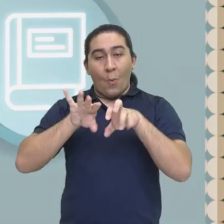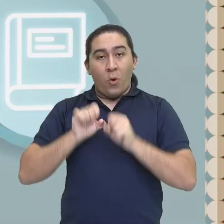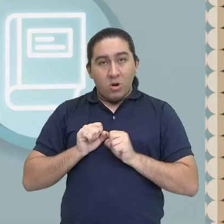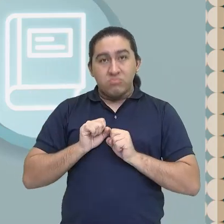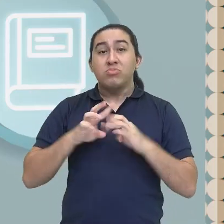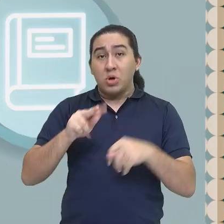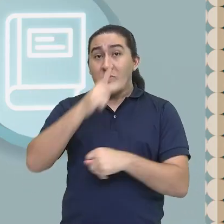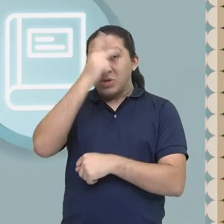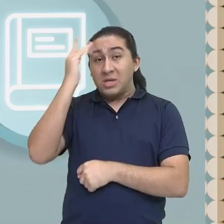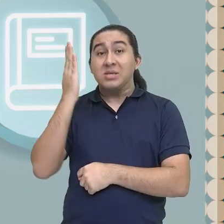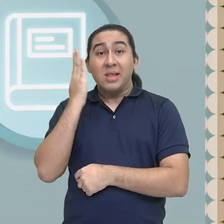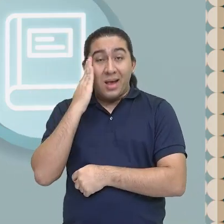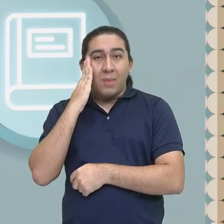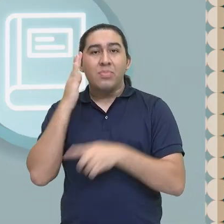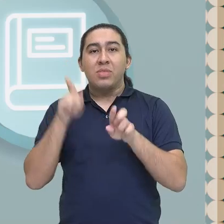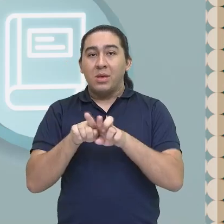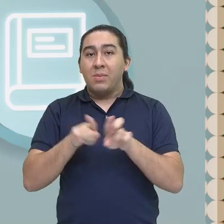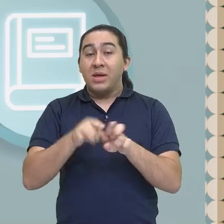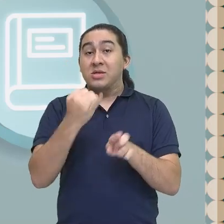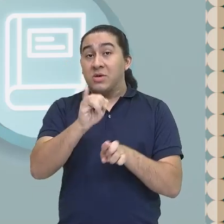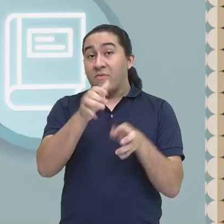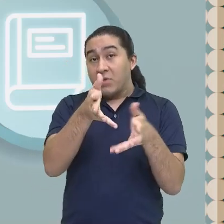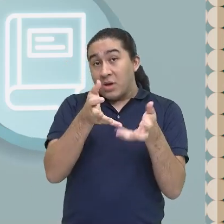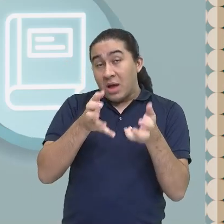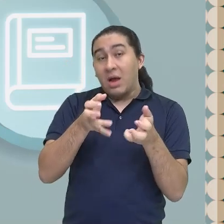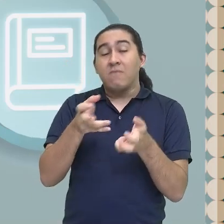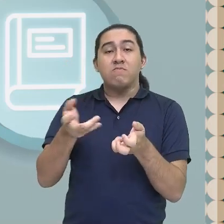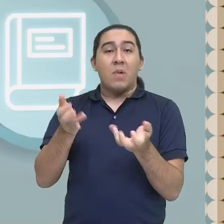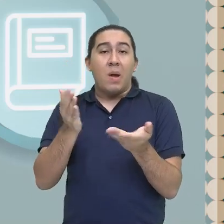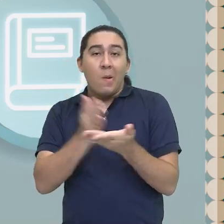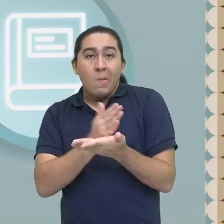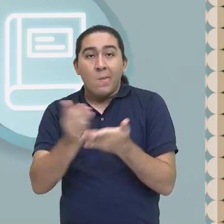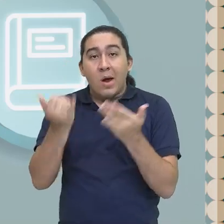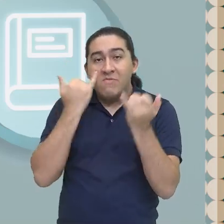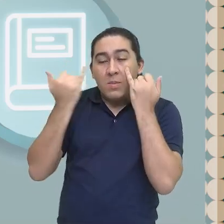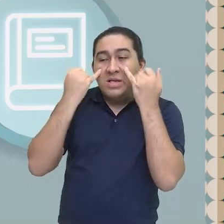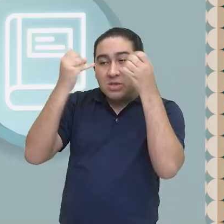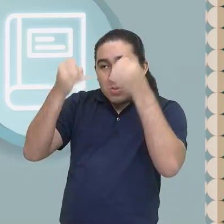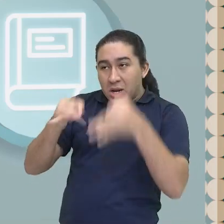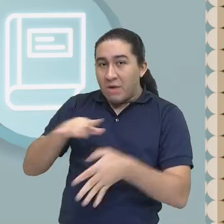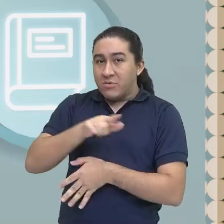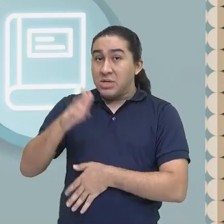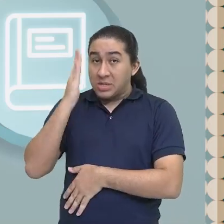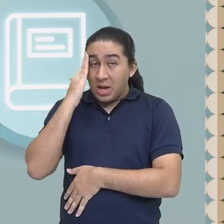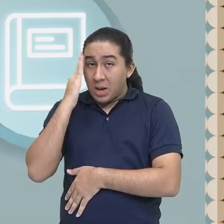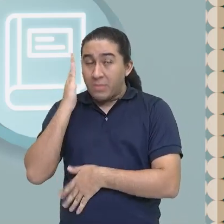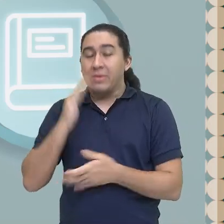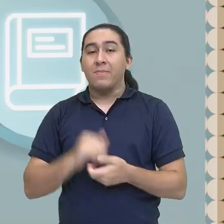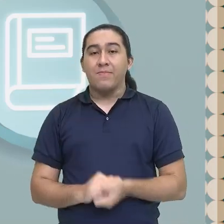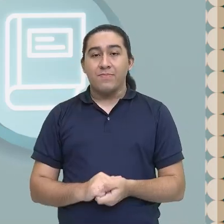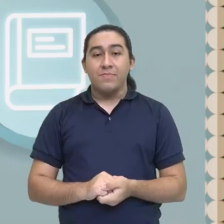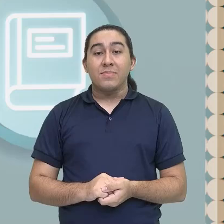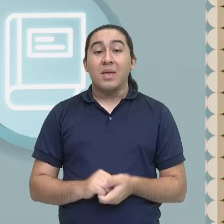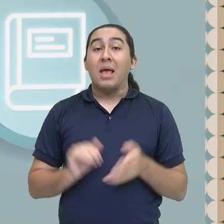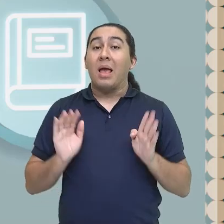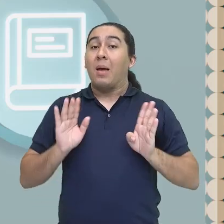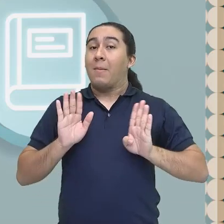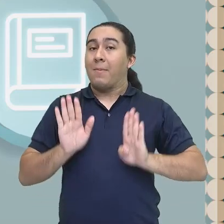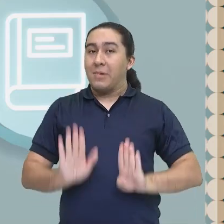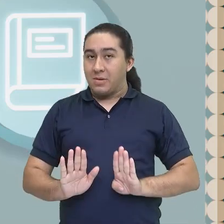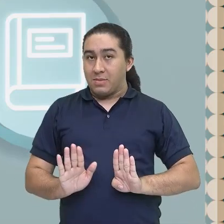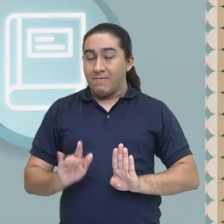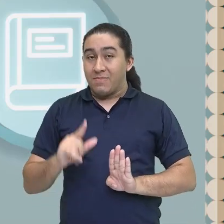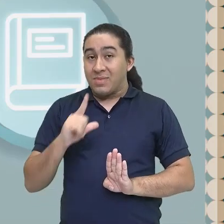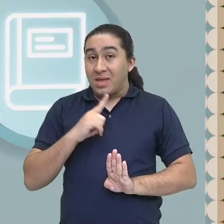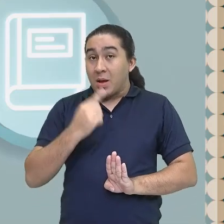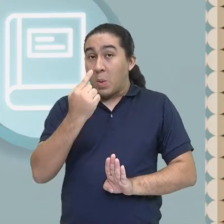Você sabe passar uma informação, né? Agora tem uma, né, variação que a